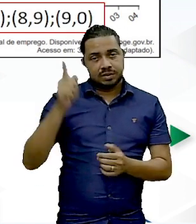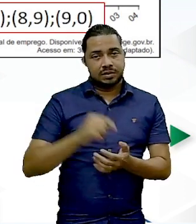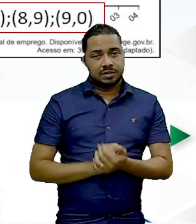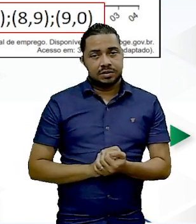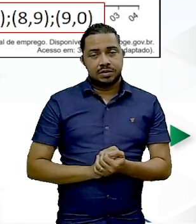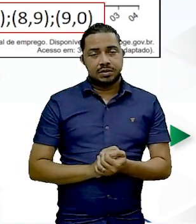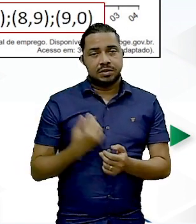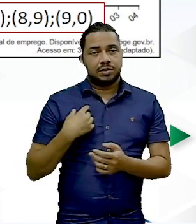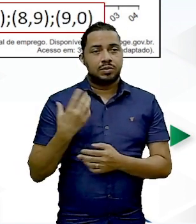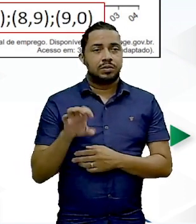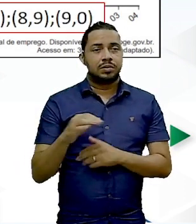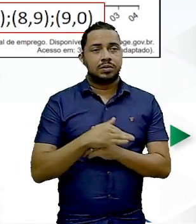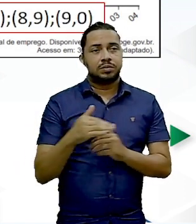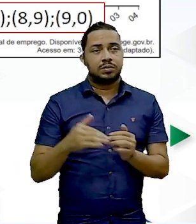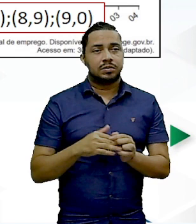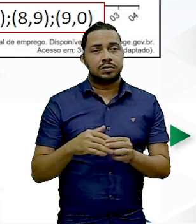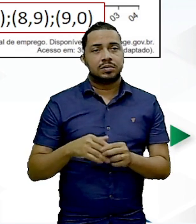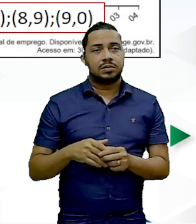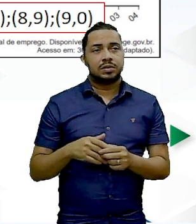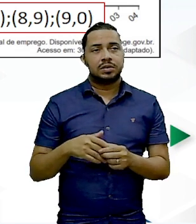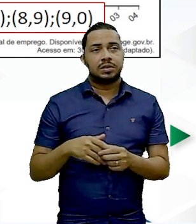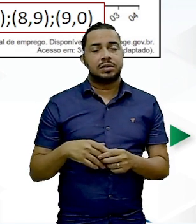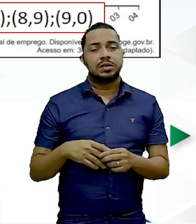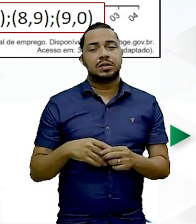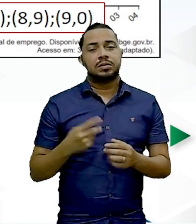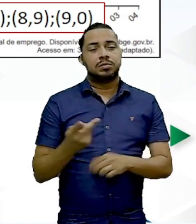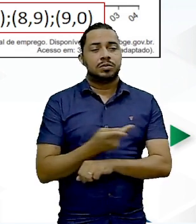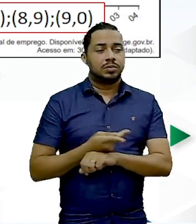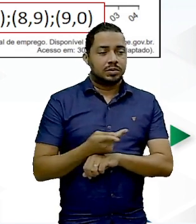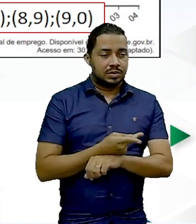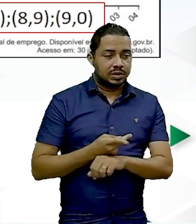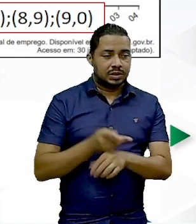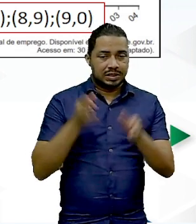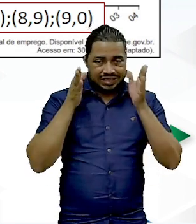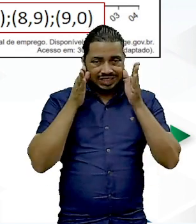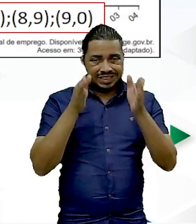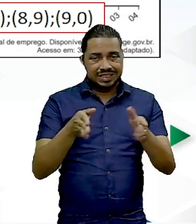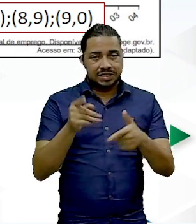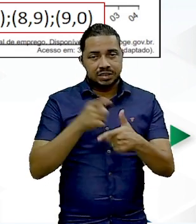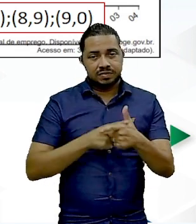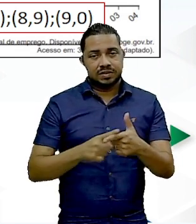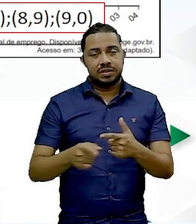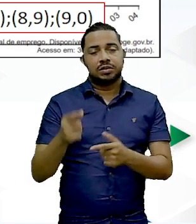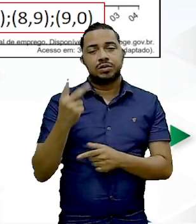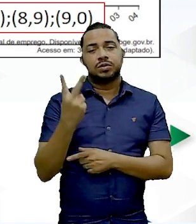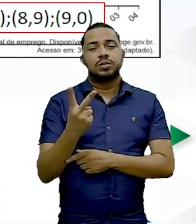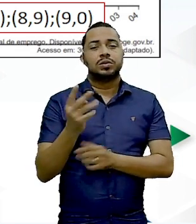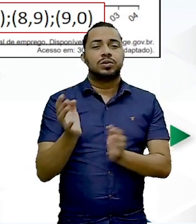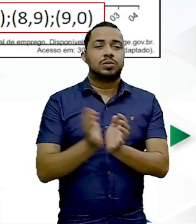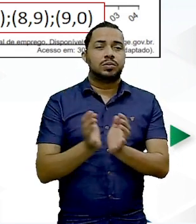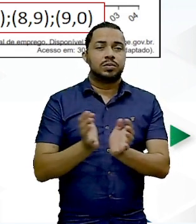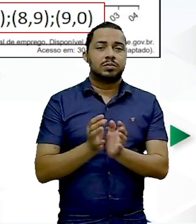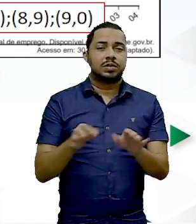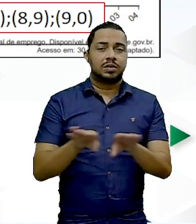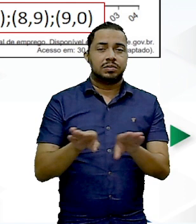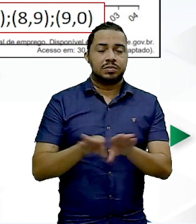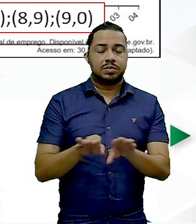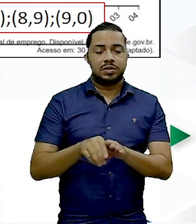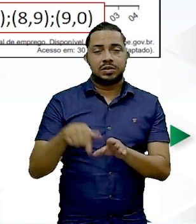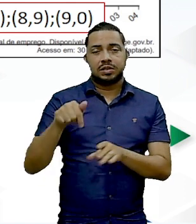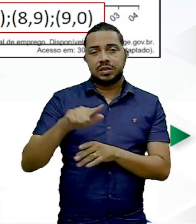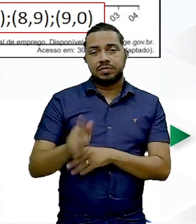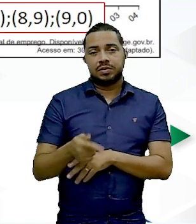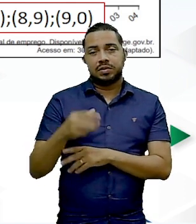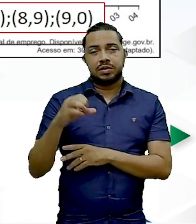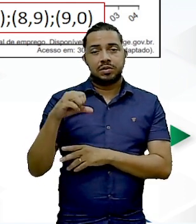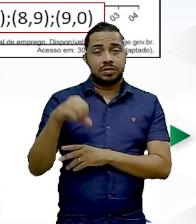tá? Aí eu coloco todos eles nessa ordem e vou buscar o termo central. Dividir em 2 grupos iguais, sobram